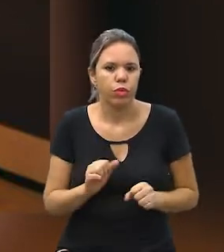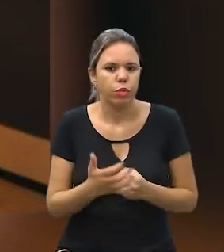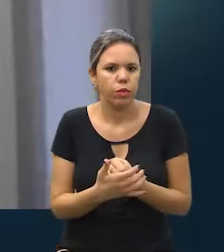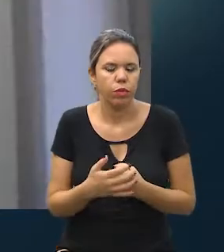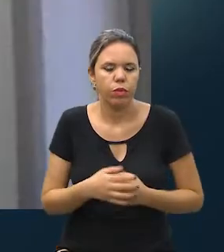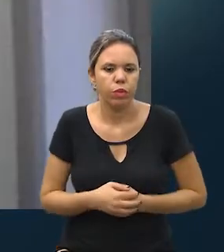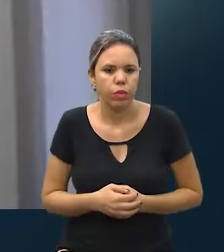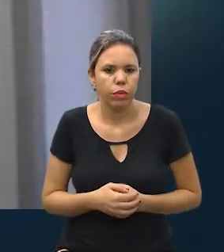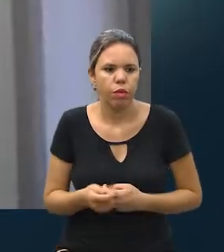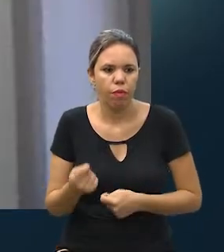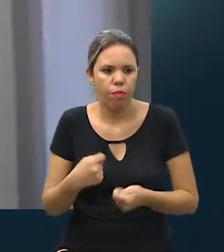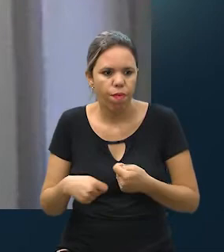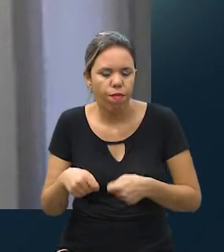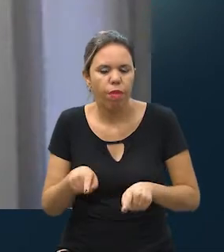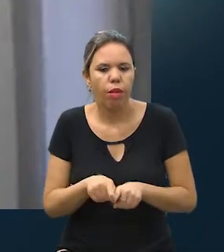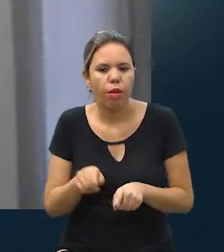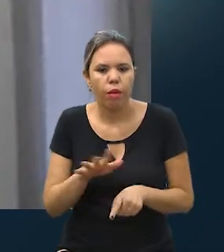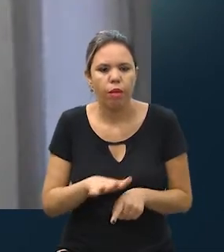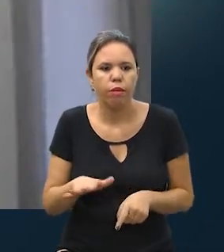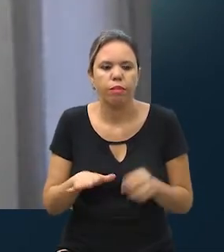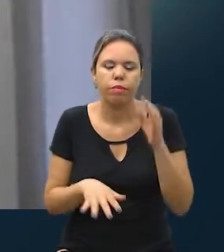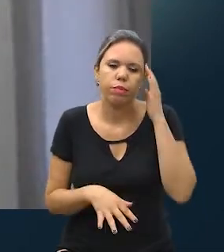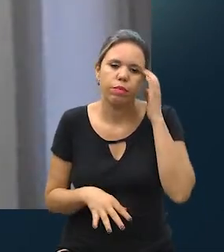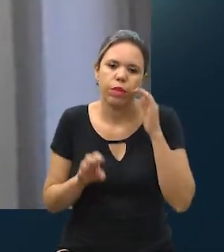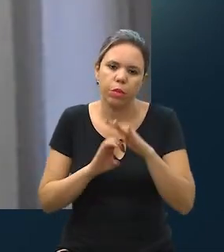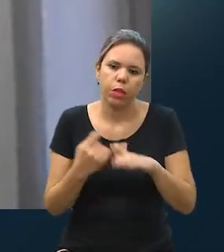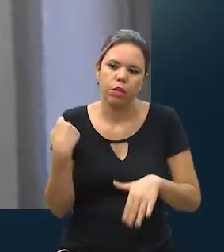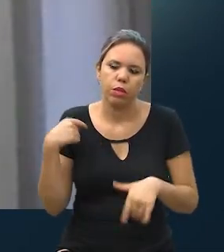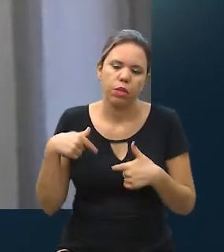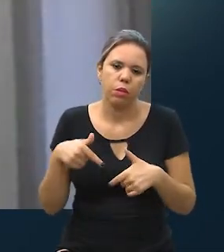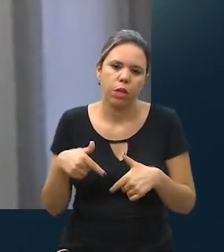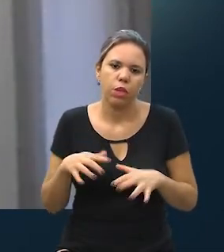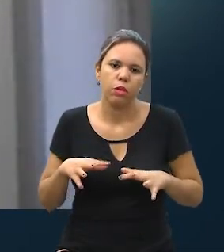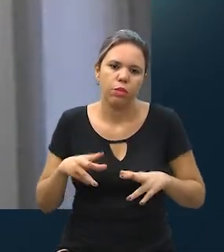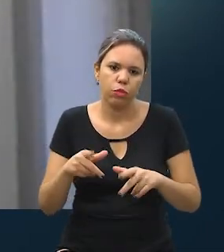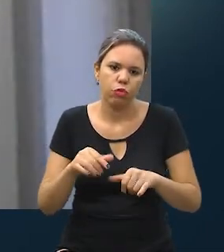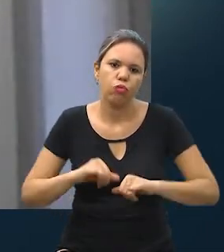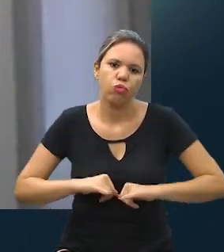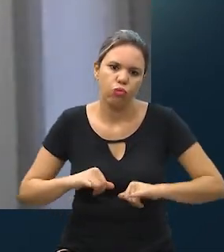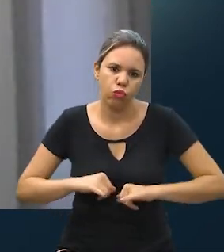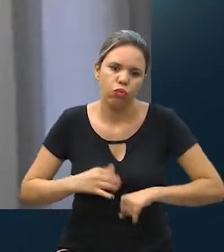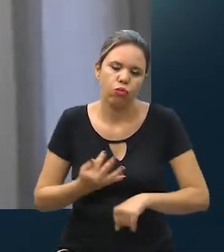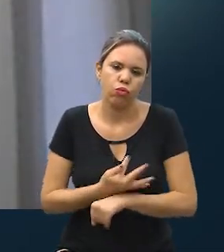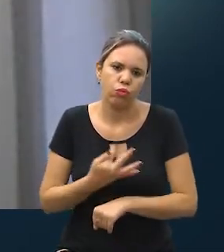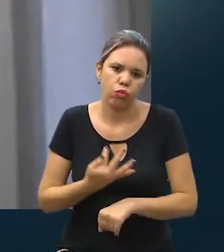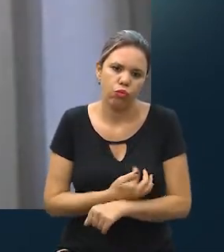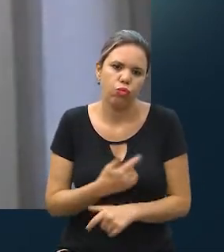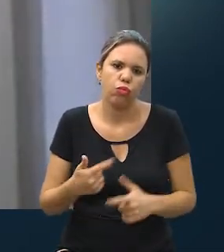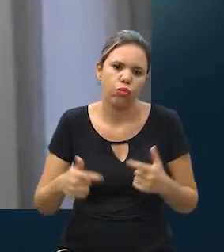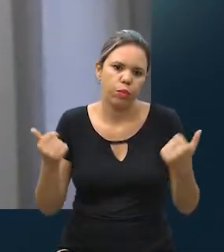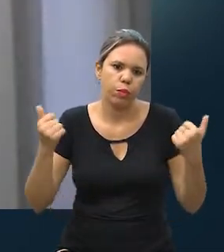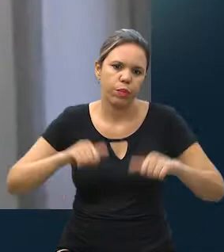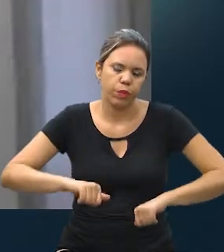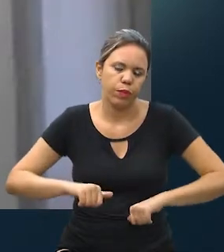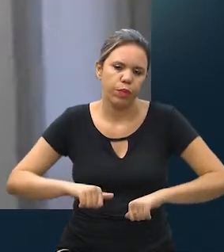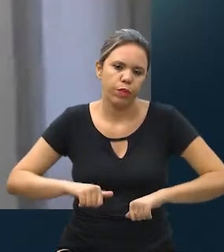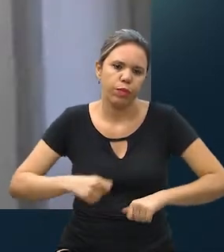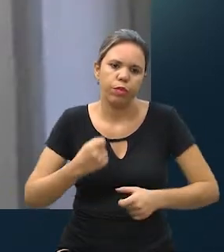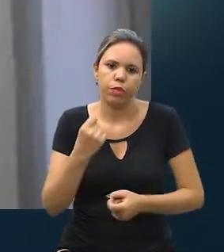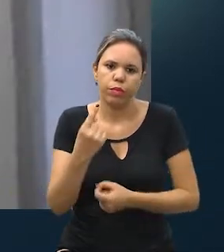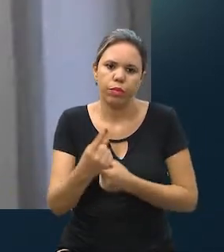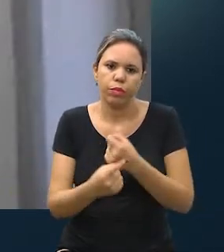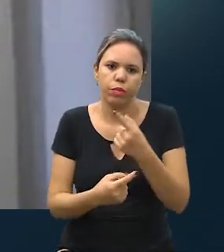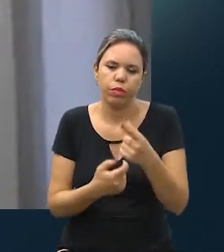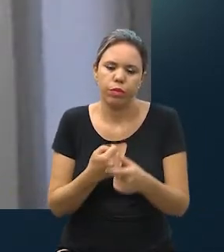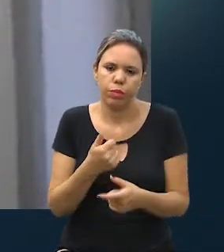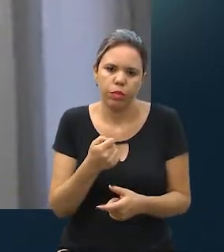pandemia, que os negócios, né, da empresa onde eu trabalhava, lógico que todas sofreram um grande impacto negativo, salvo algumas